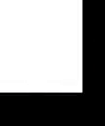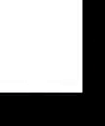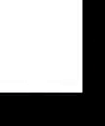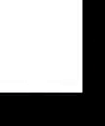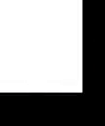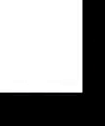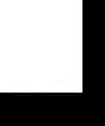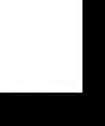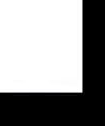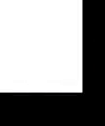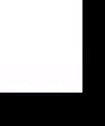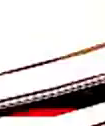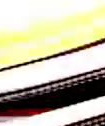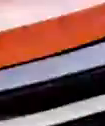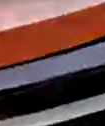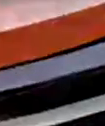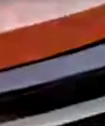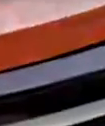www.hepatitesvirais.com.br.